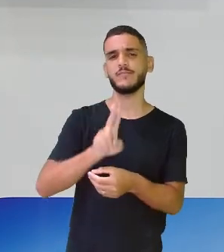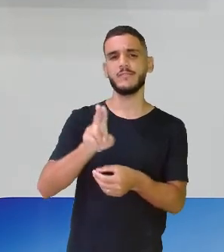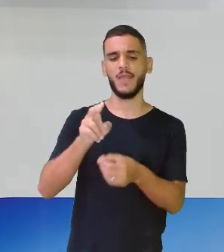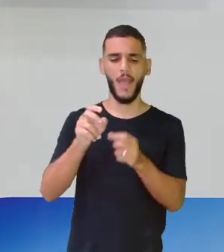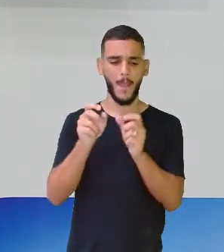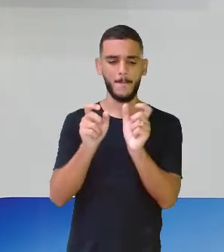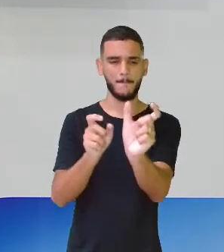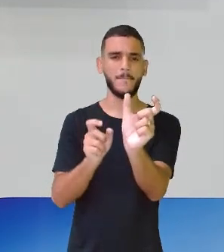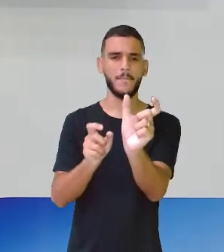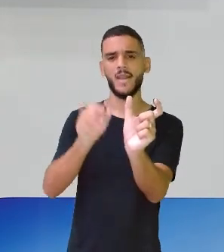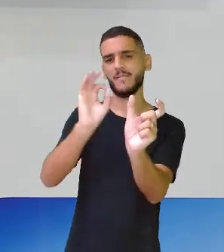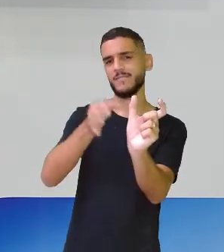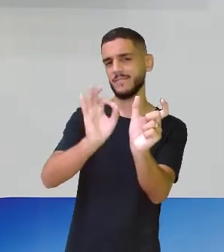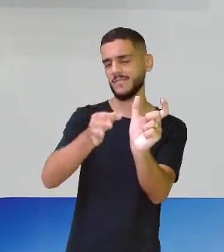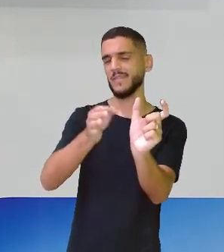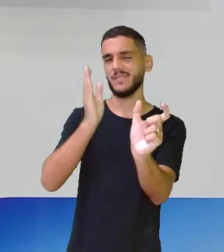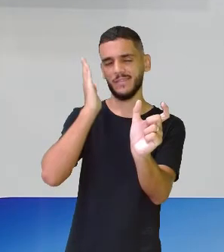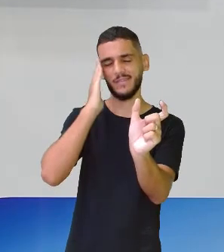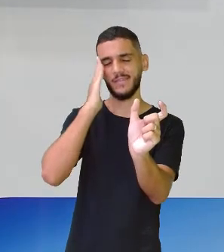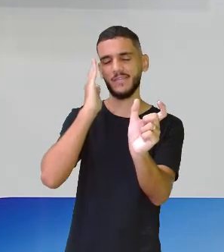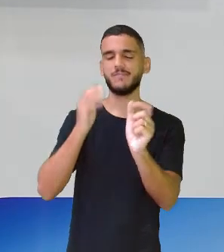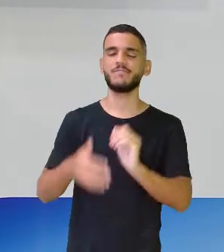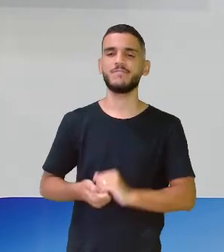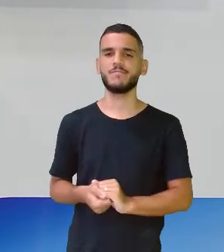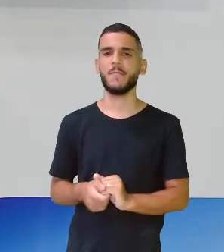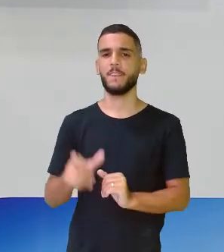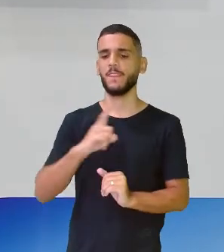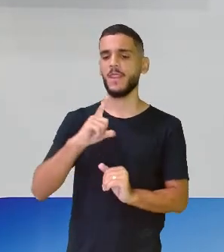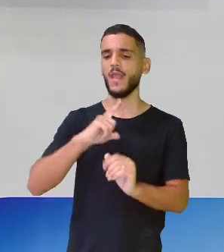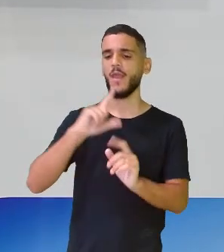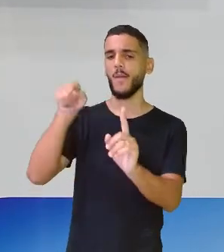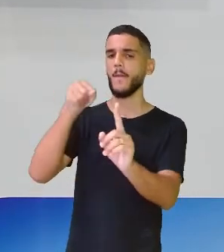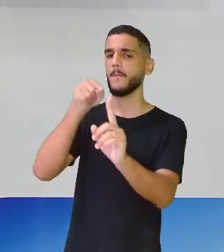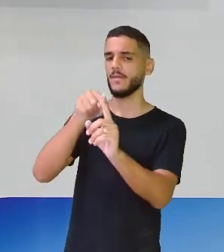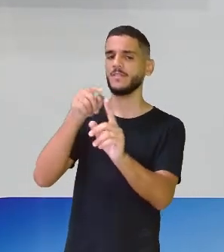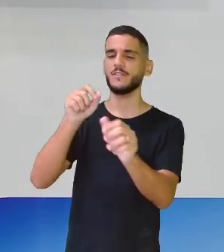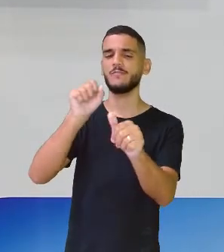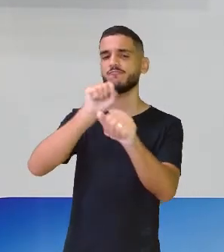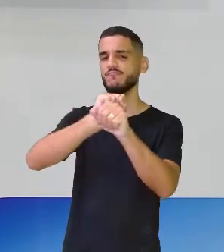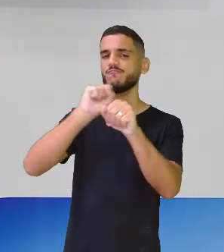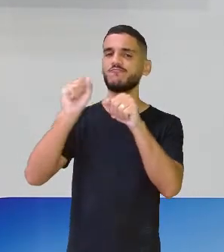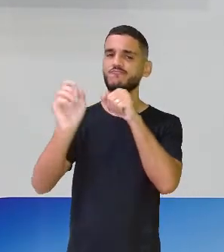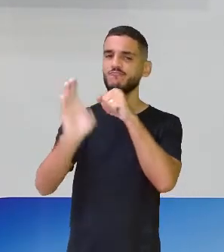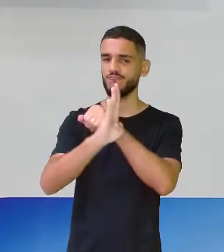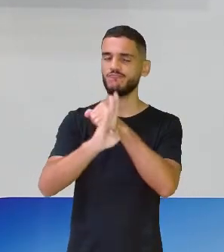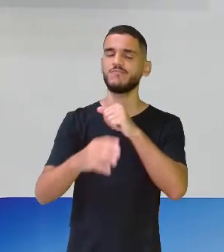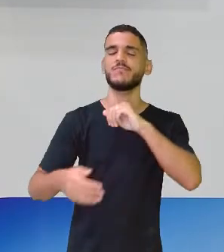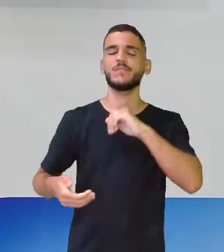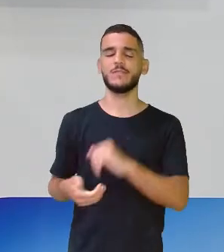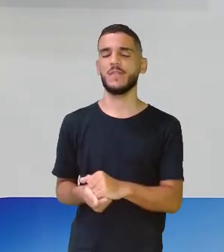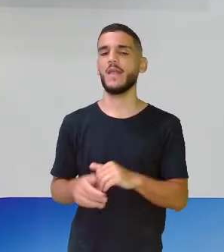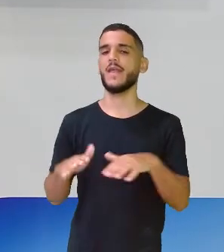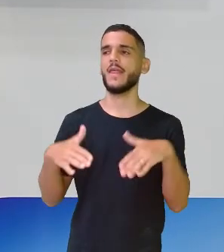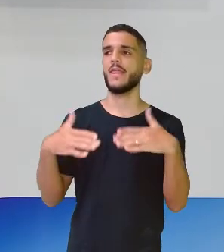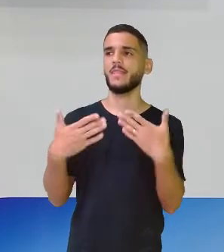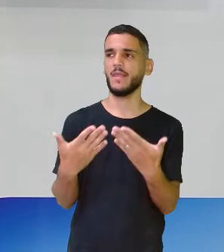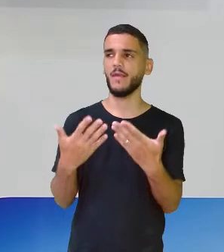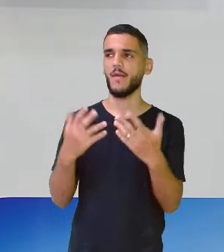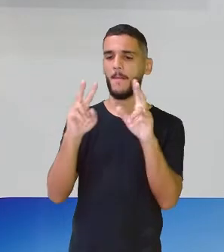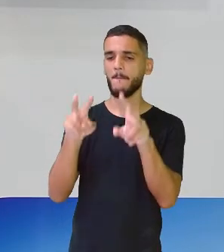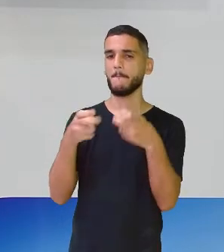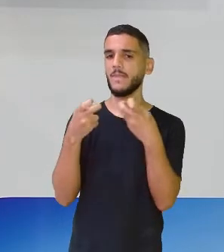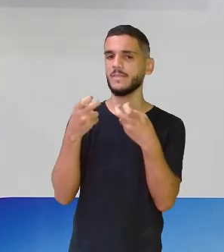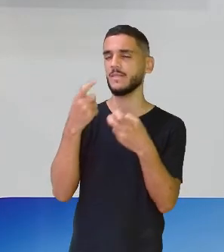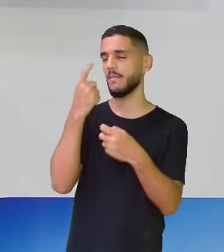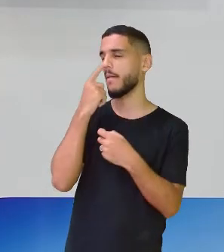das finalidades, né? Uma das funções de substantivo. Então, olha só. Observa estas palavras